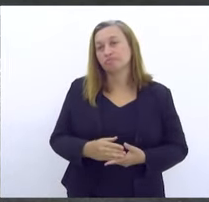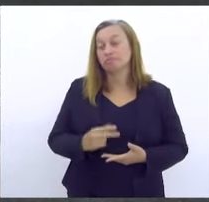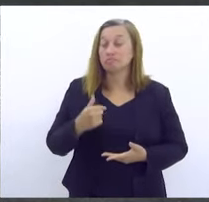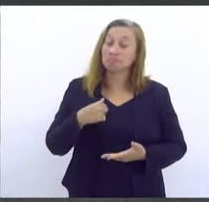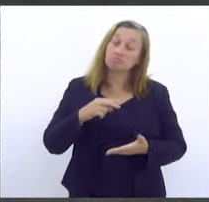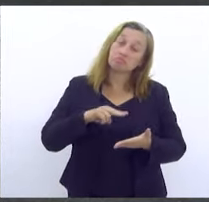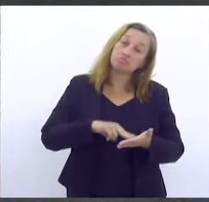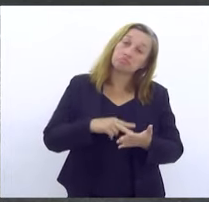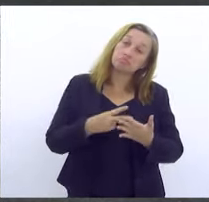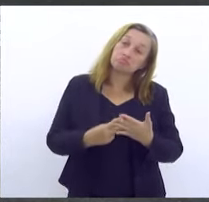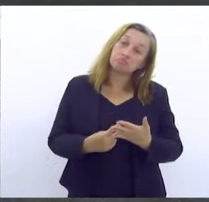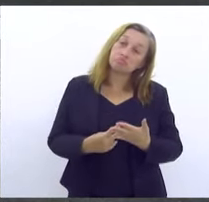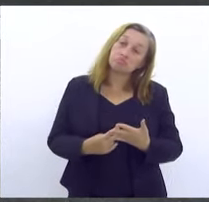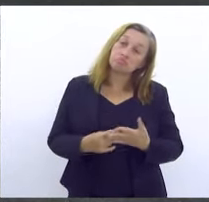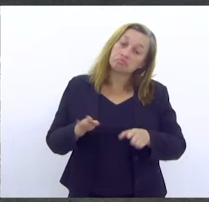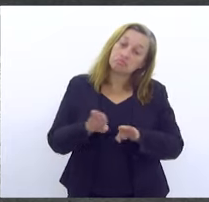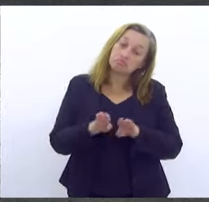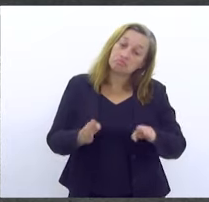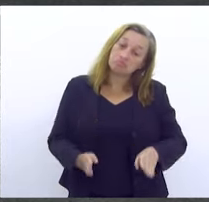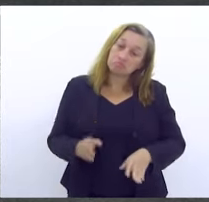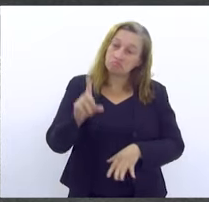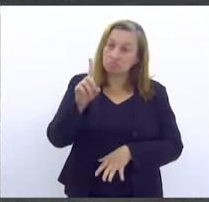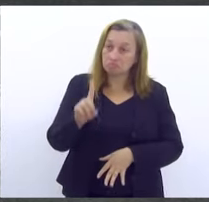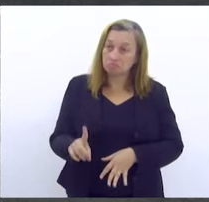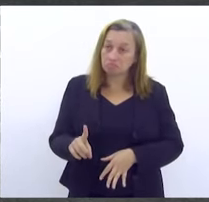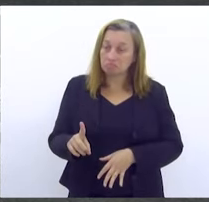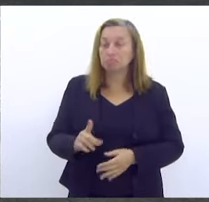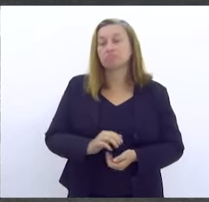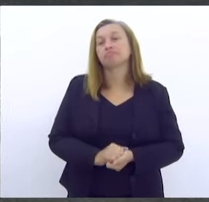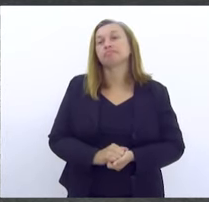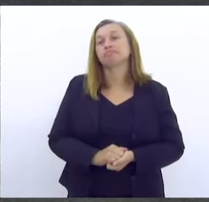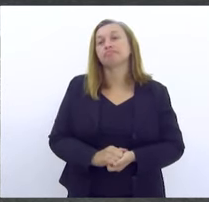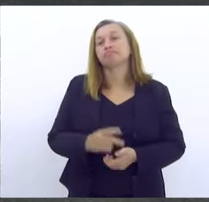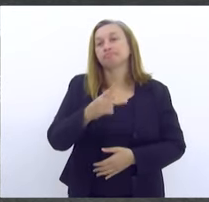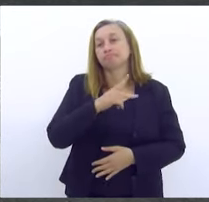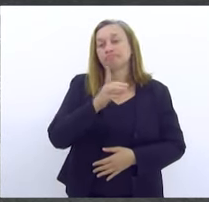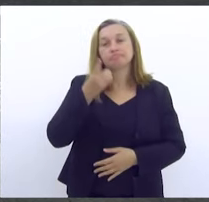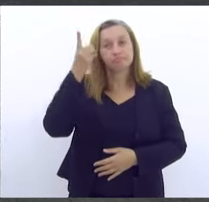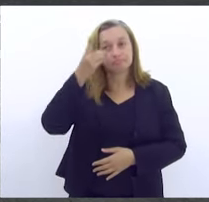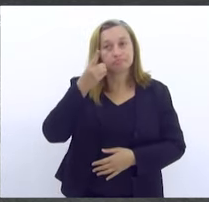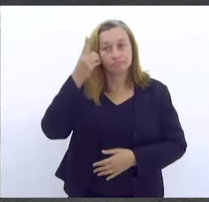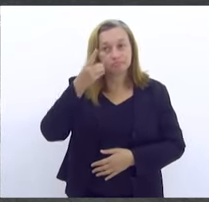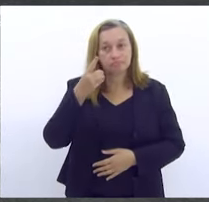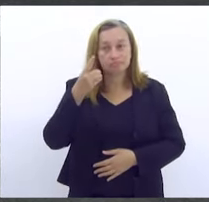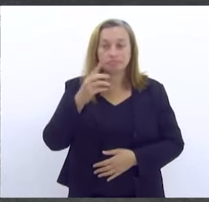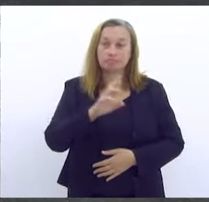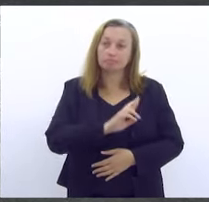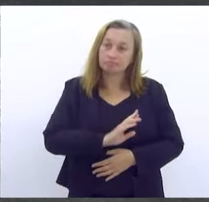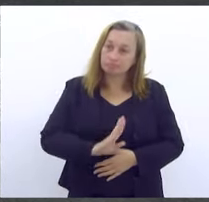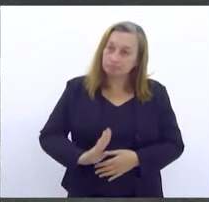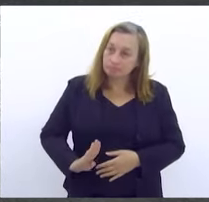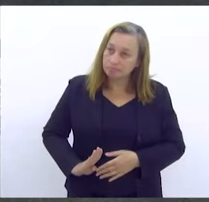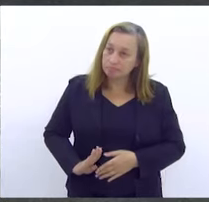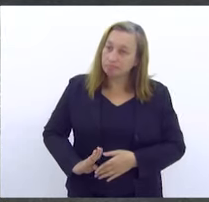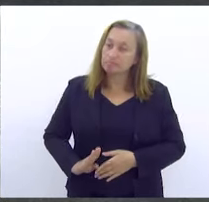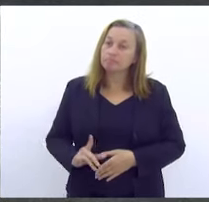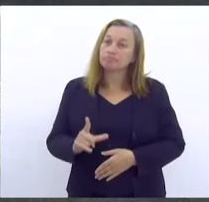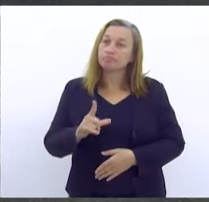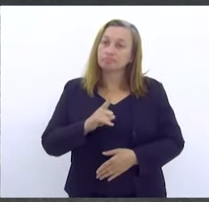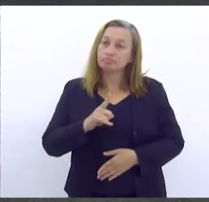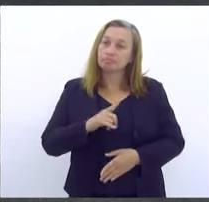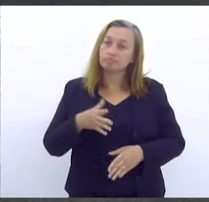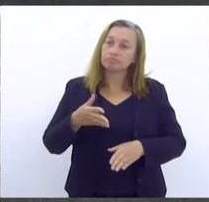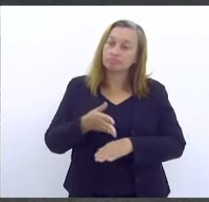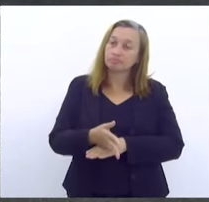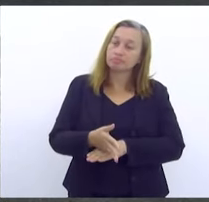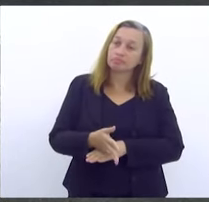interpretar que a mesa diretora, presidida pelo deputado Rodrigo Bacelar, tivesse entrado